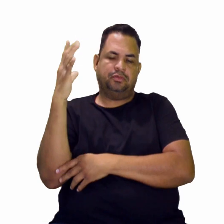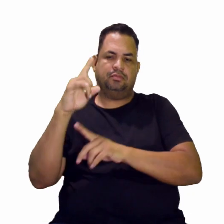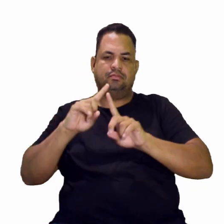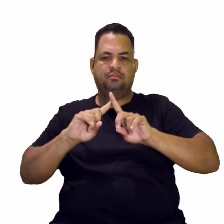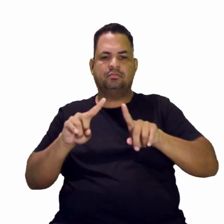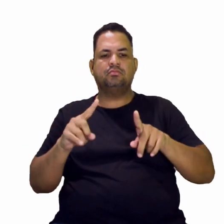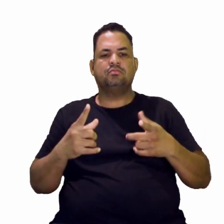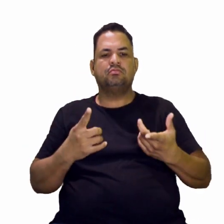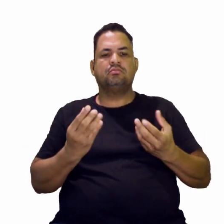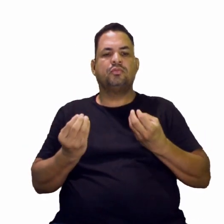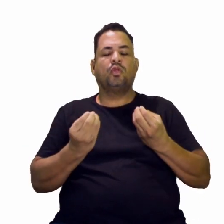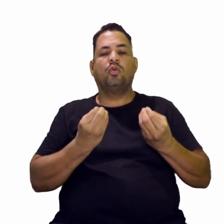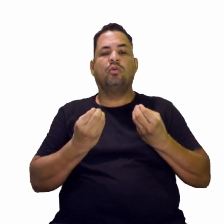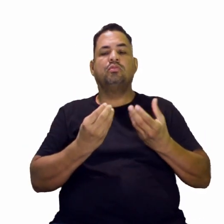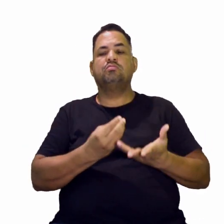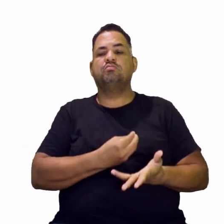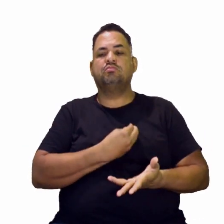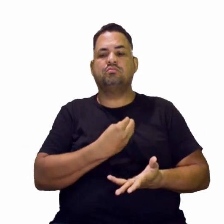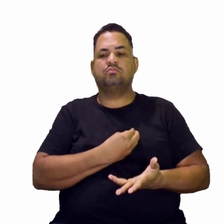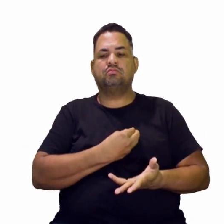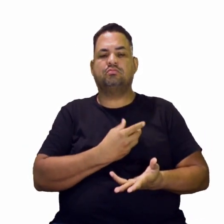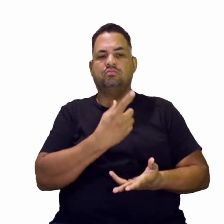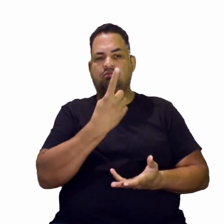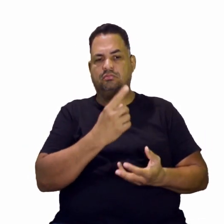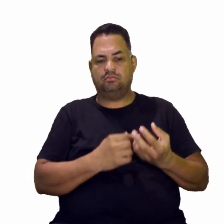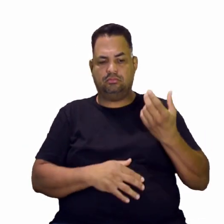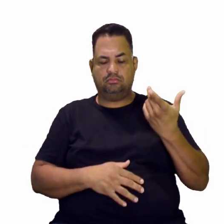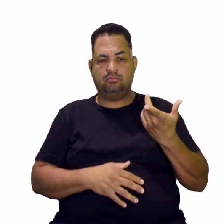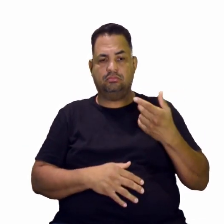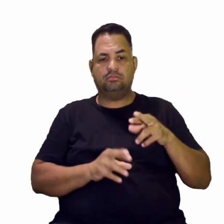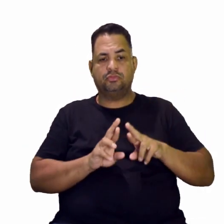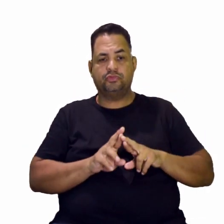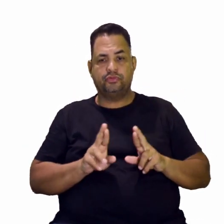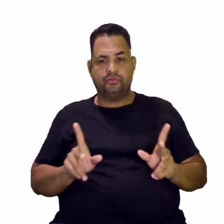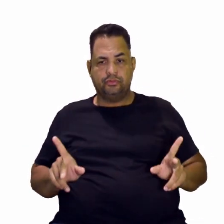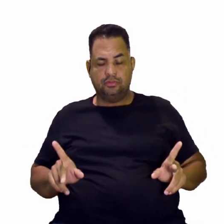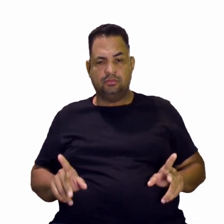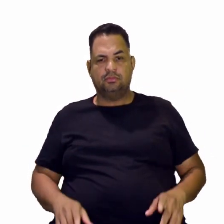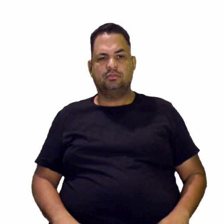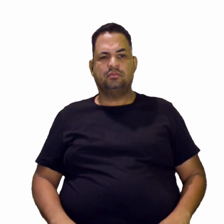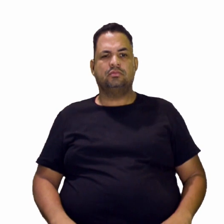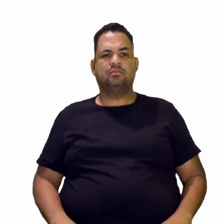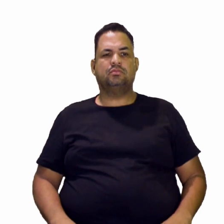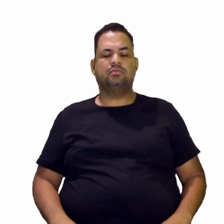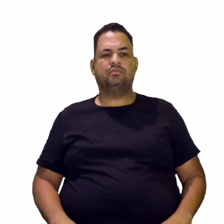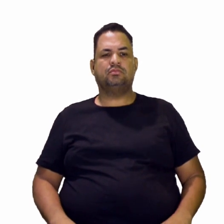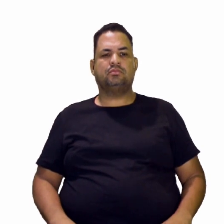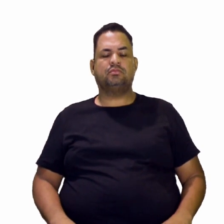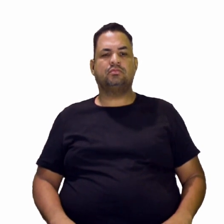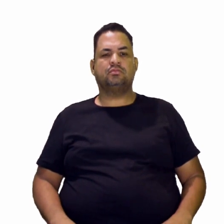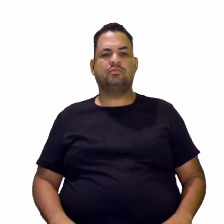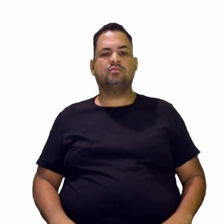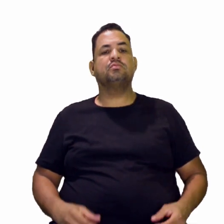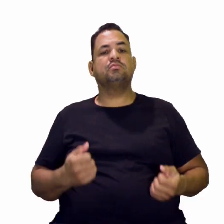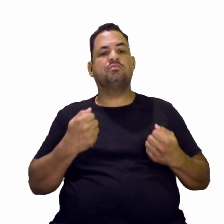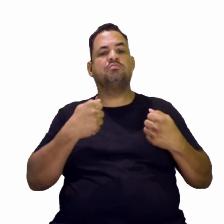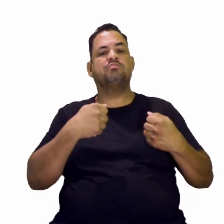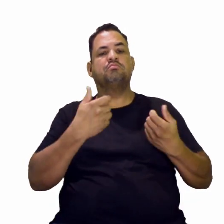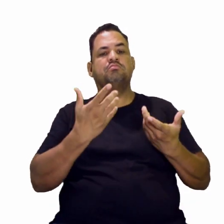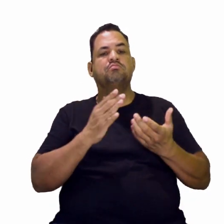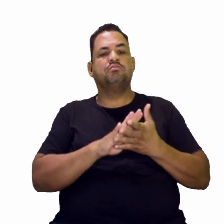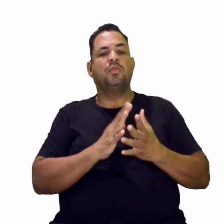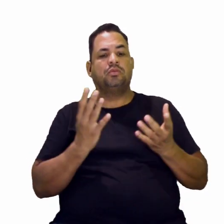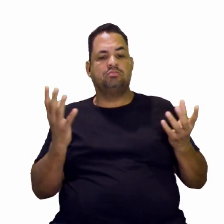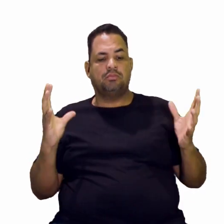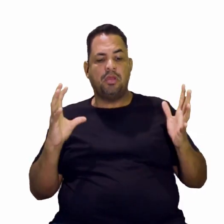mas o modo de vida delas é totalmente diferente. E muitas vezes uma pode servir de